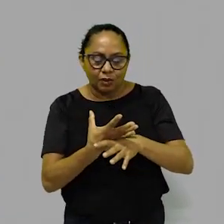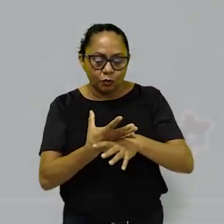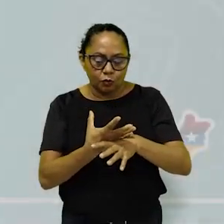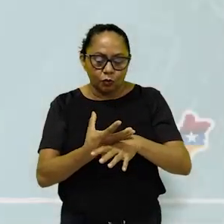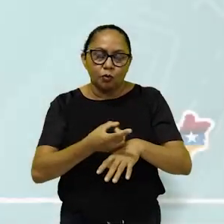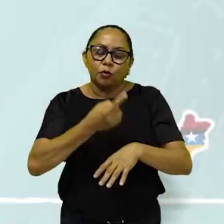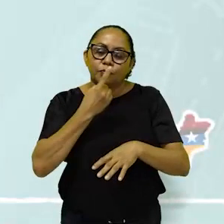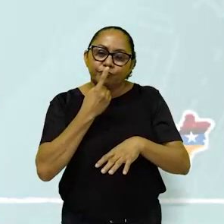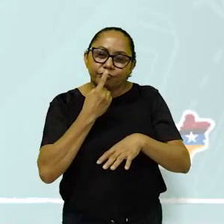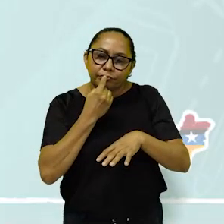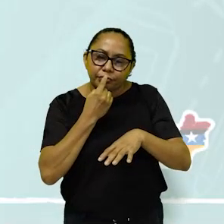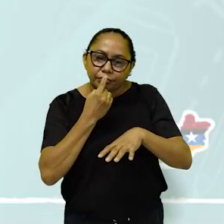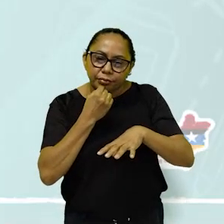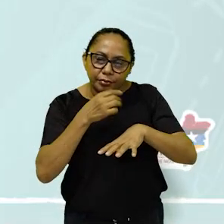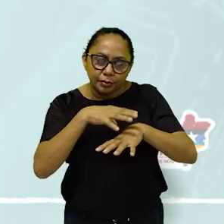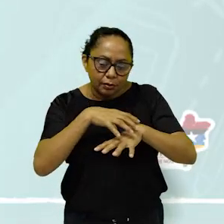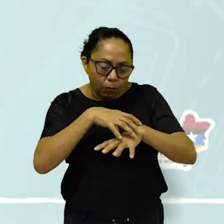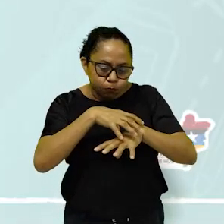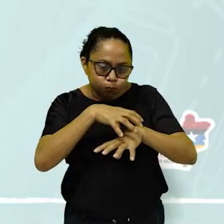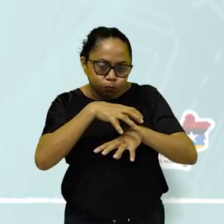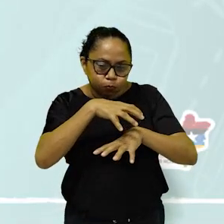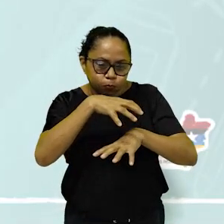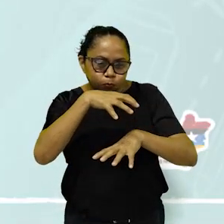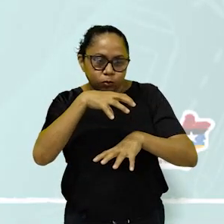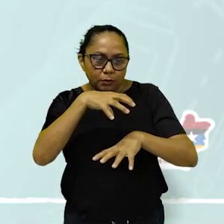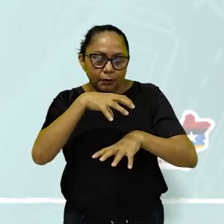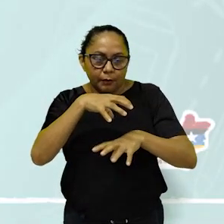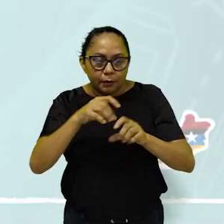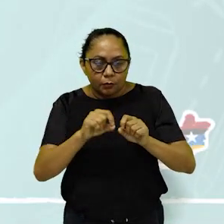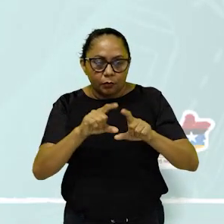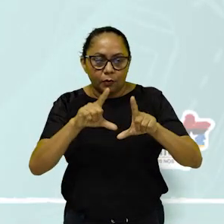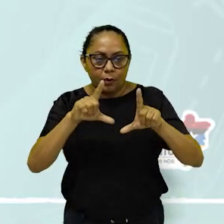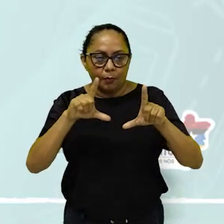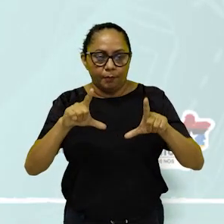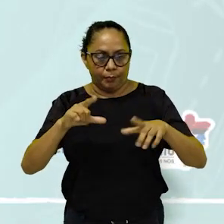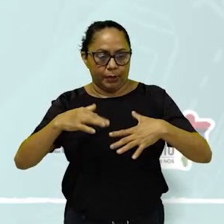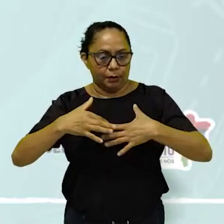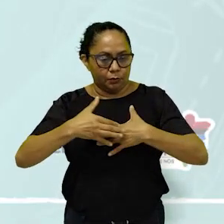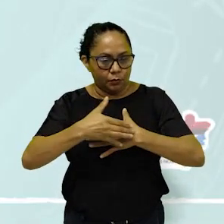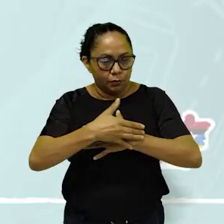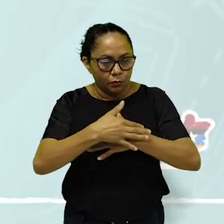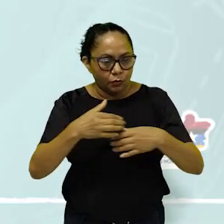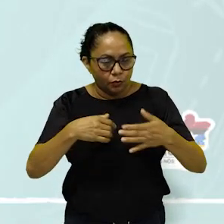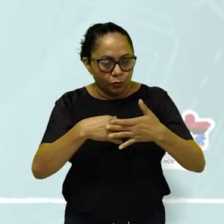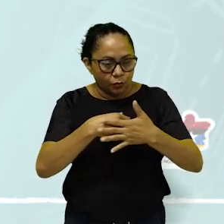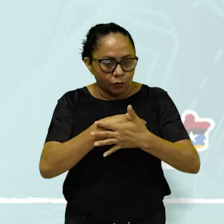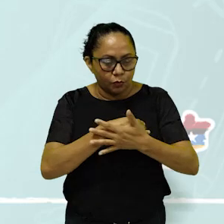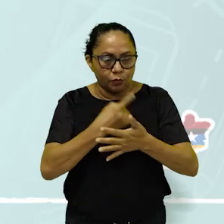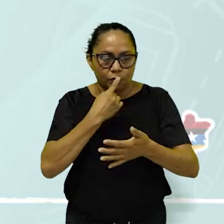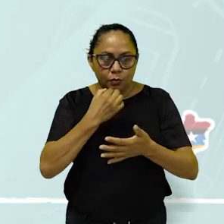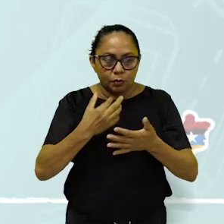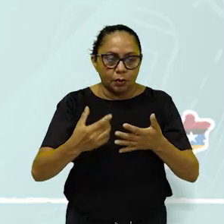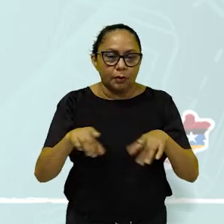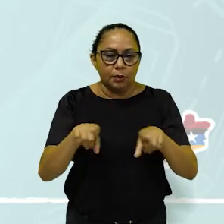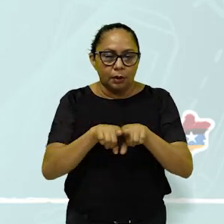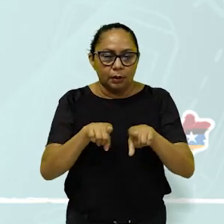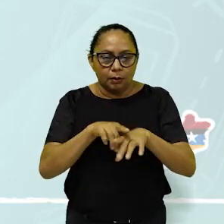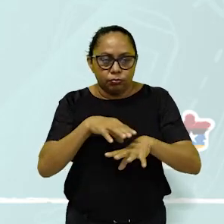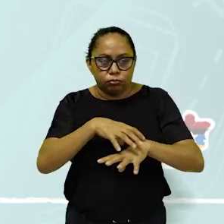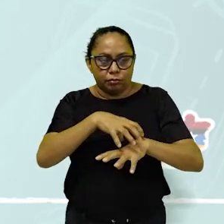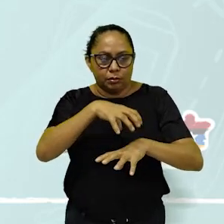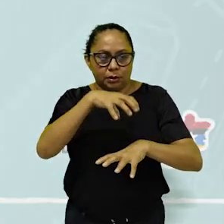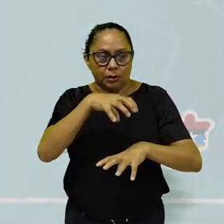inchaço. Vermelhidão por causa do aumento do fluxo sanguíneo na região e inchaço por causa